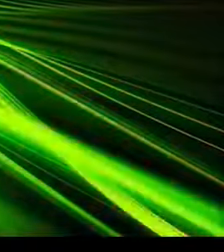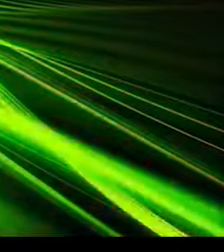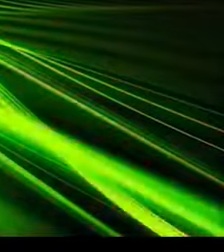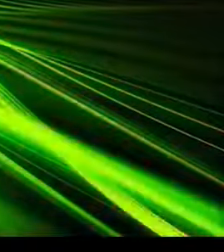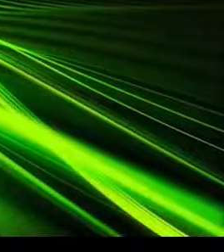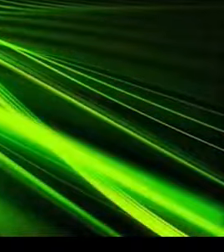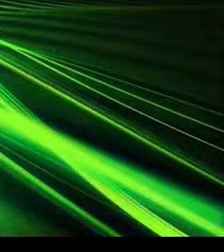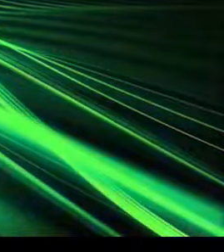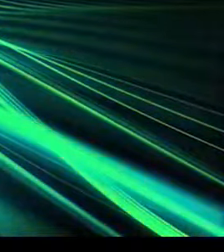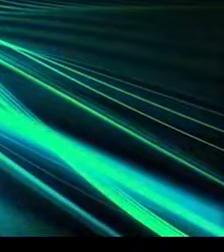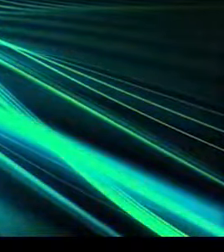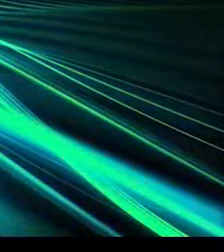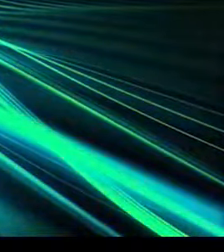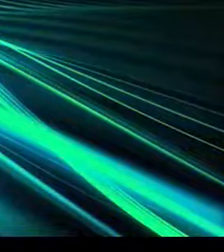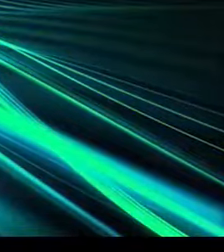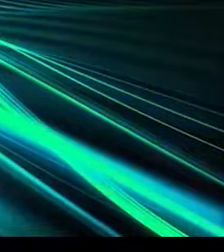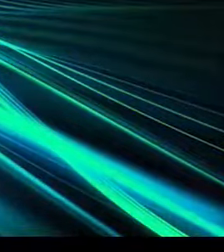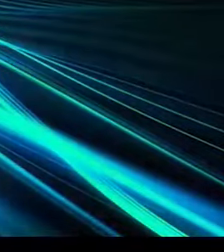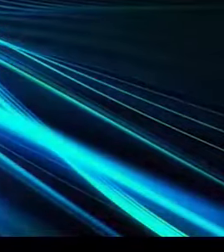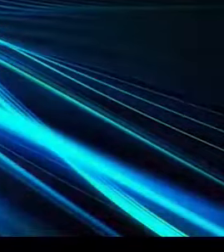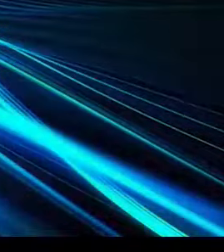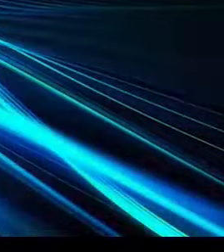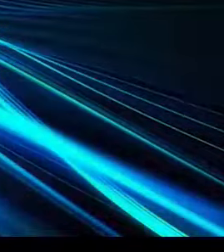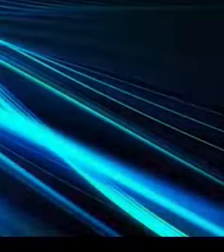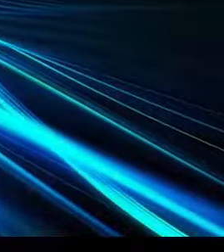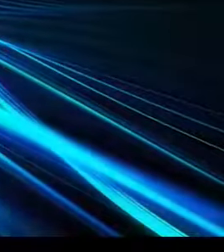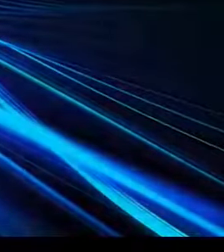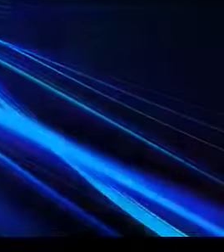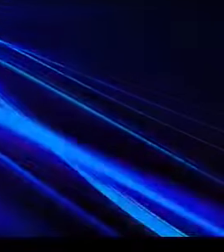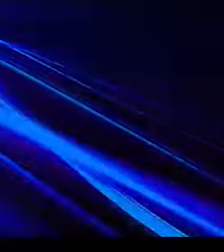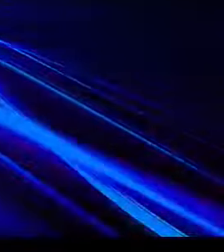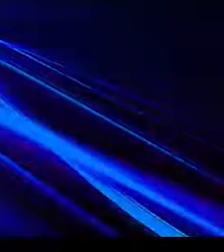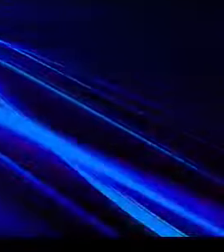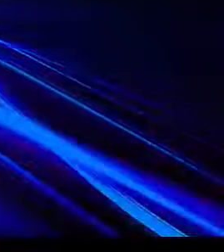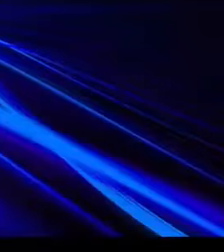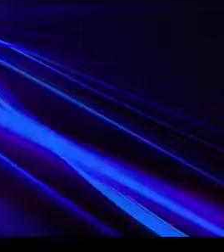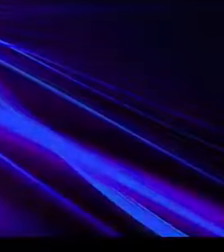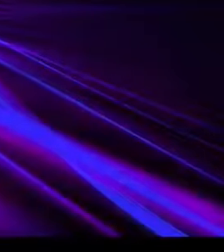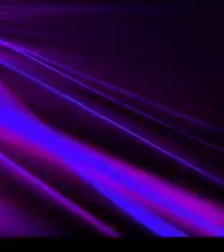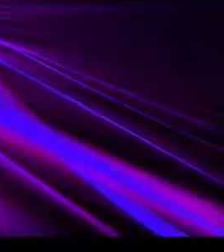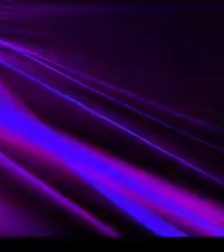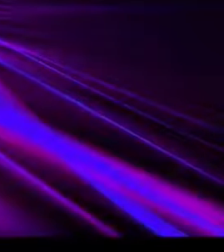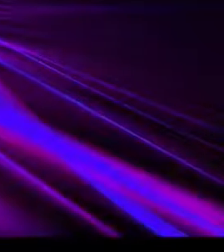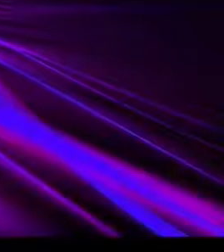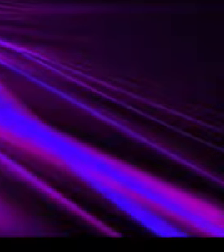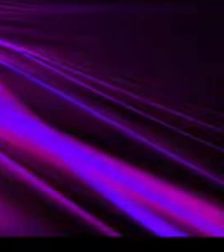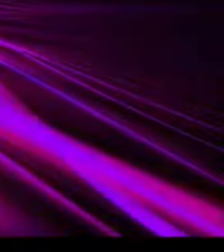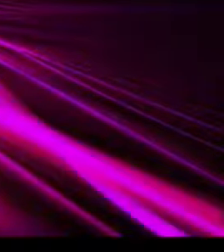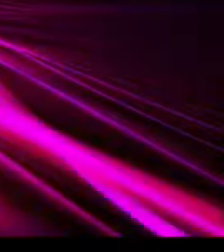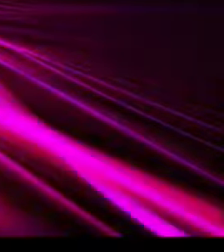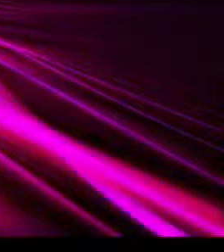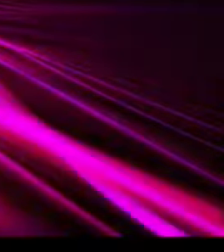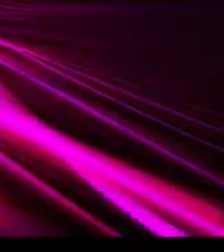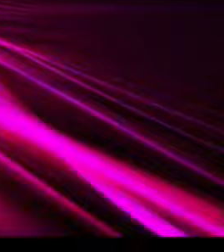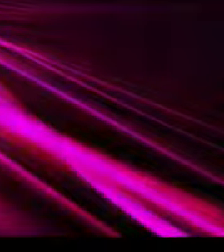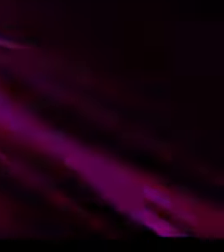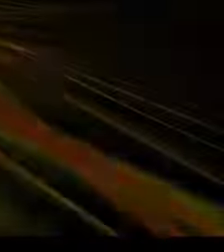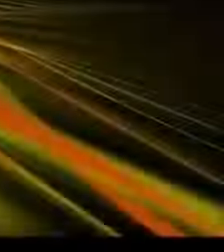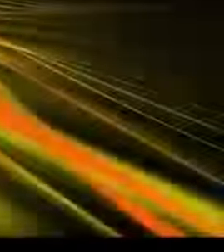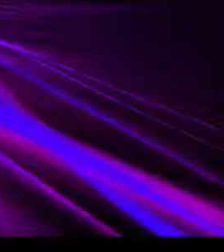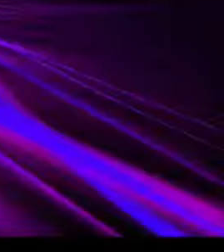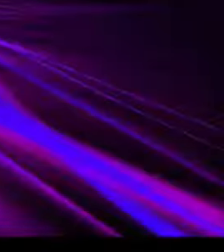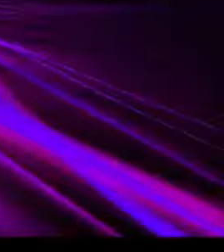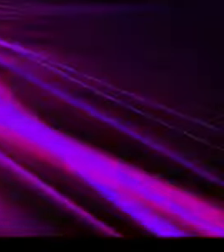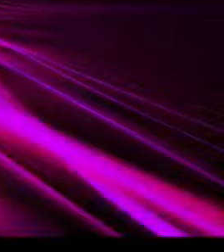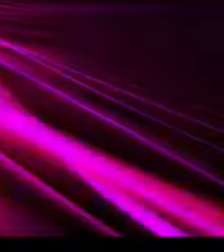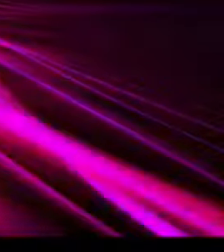8. Conheço as tuas obras, e eis que diante de ti pus uma porta aberta, e que